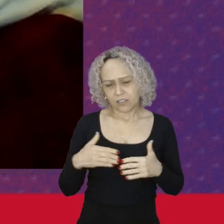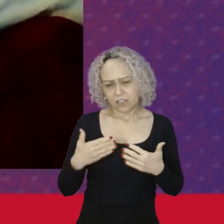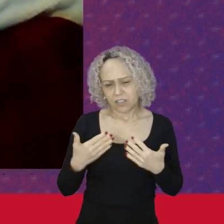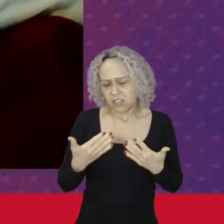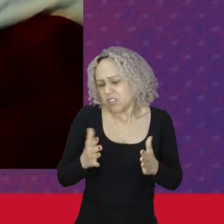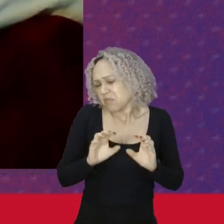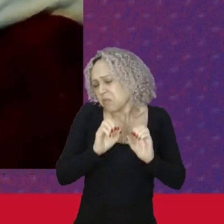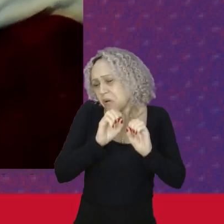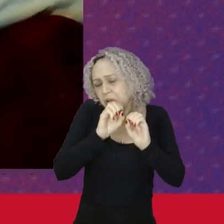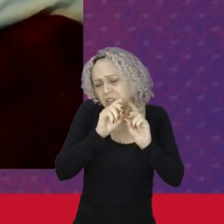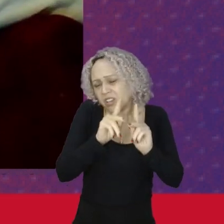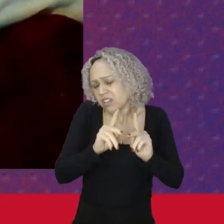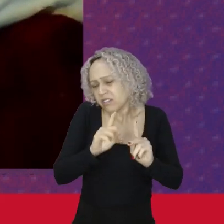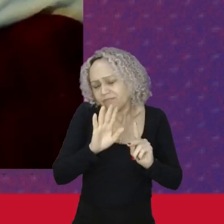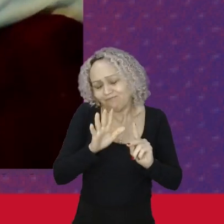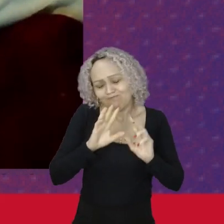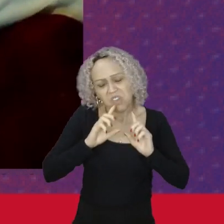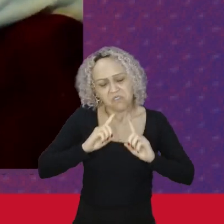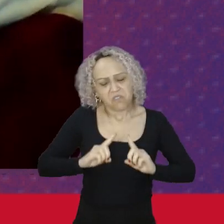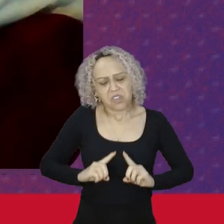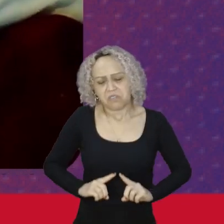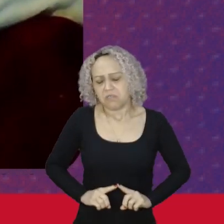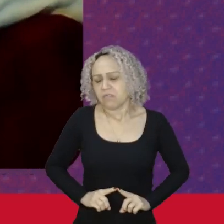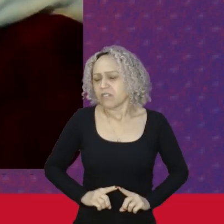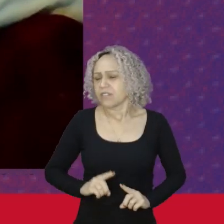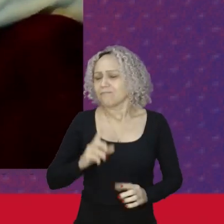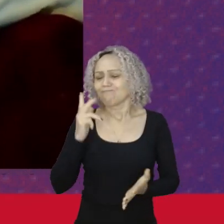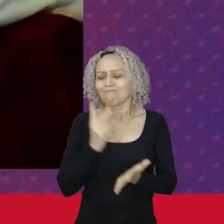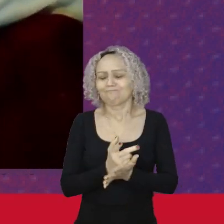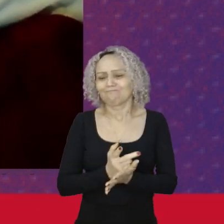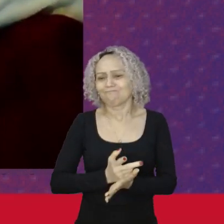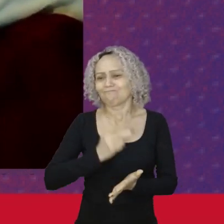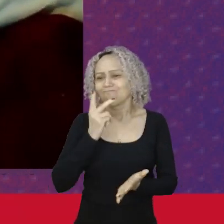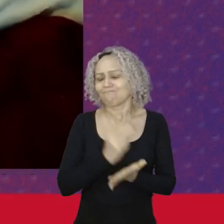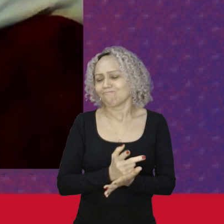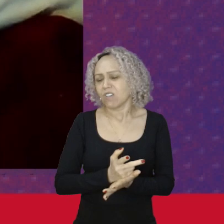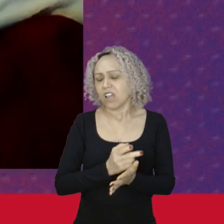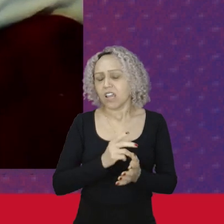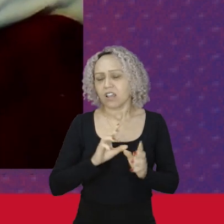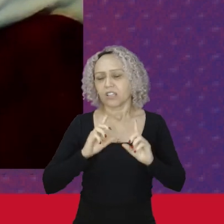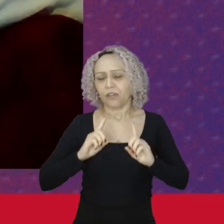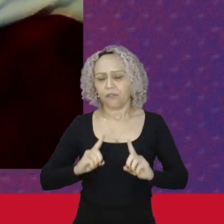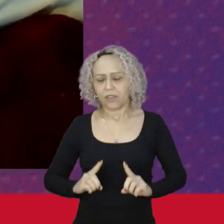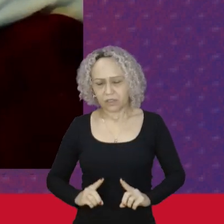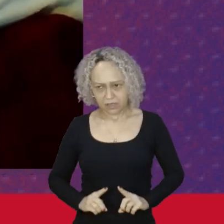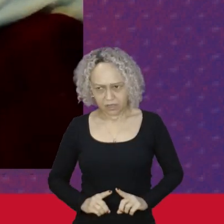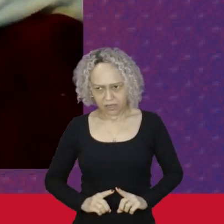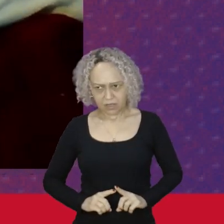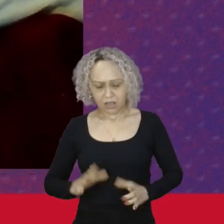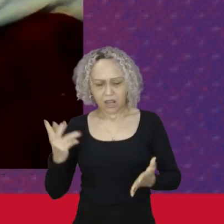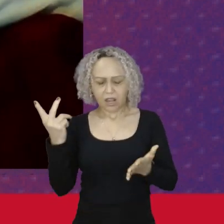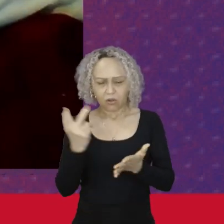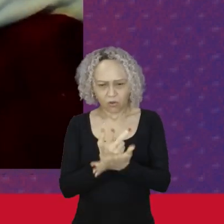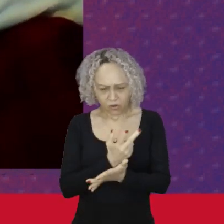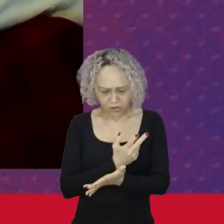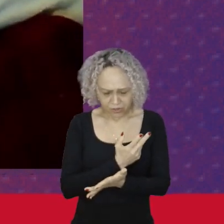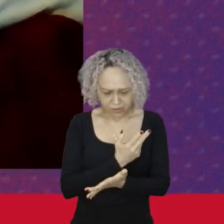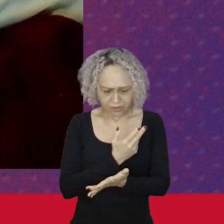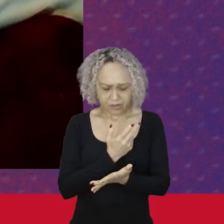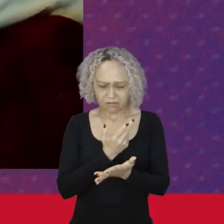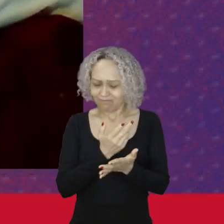revertido. Era a teoria inatista, ou seja, a deficiência, quando